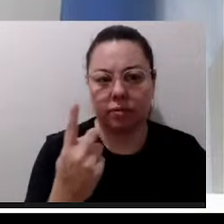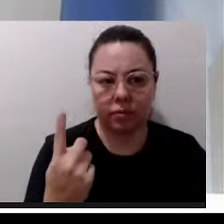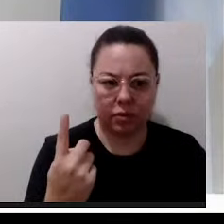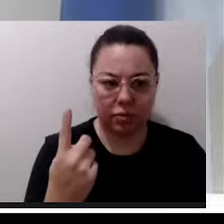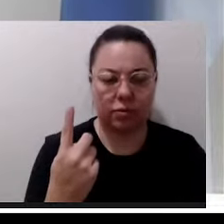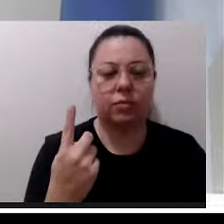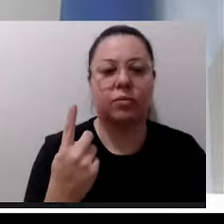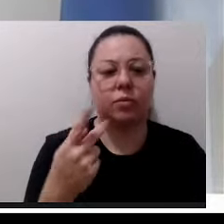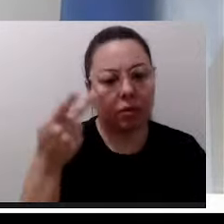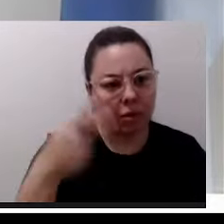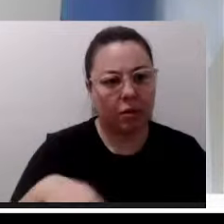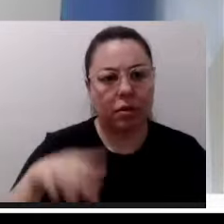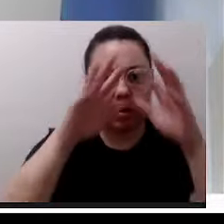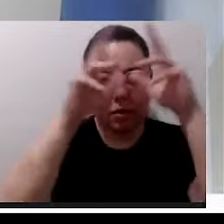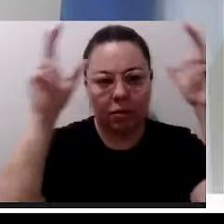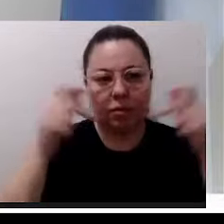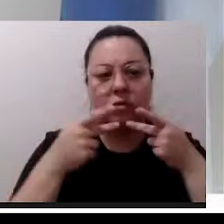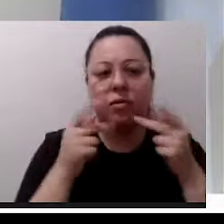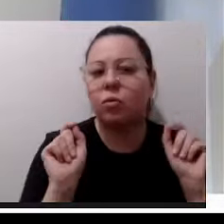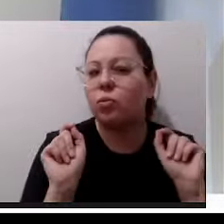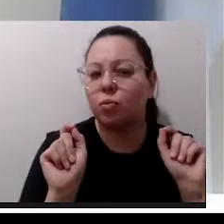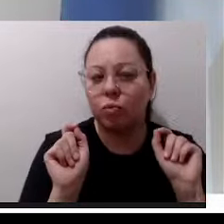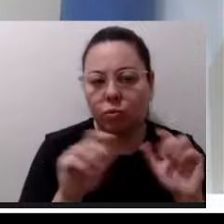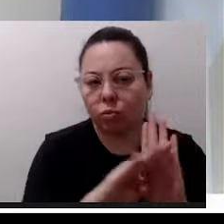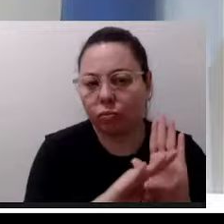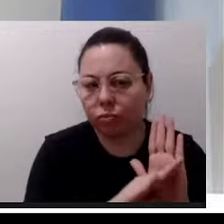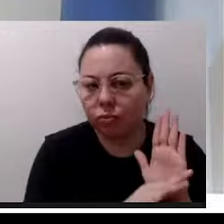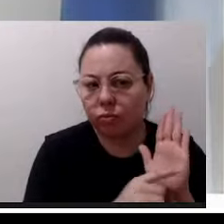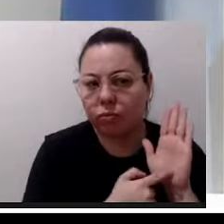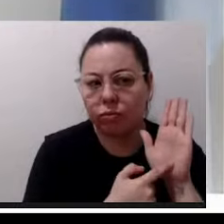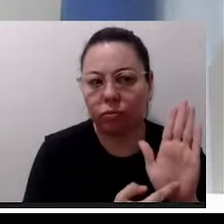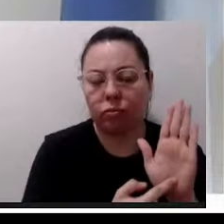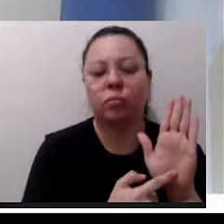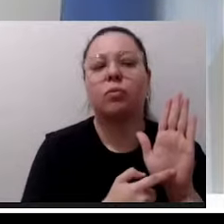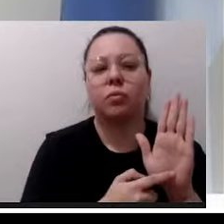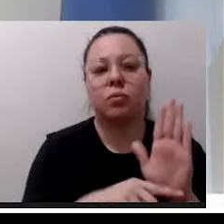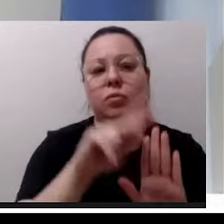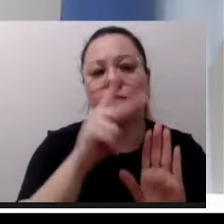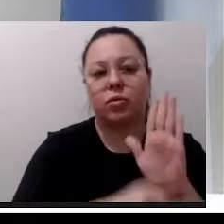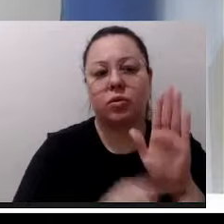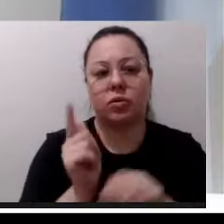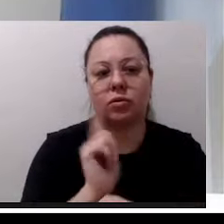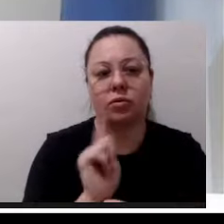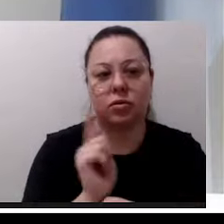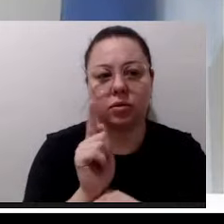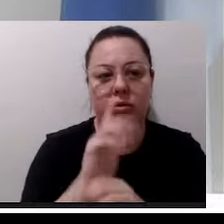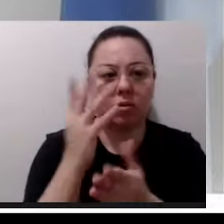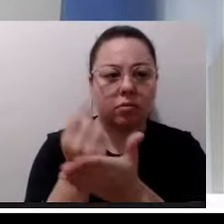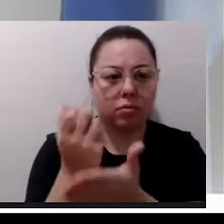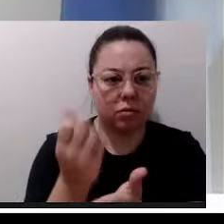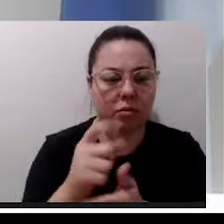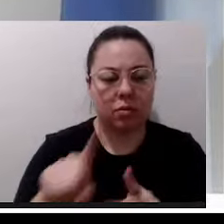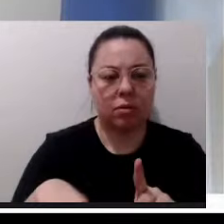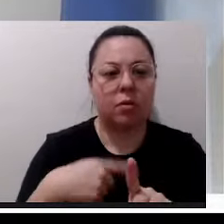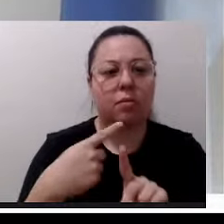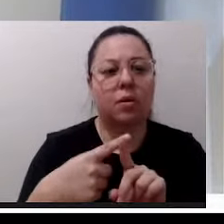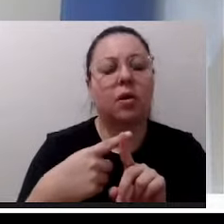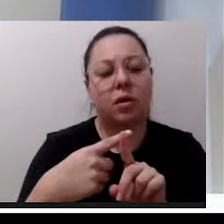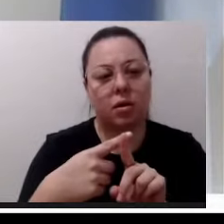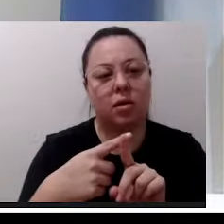deste tribunal, que dispõe sobre o Programa de Gestão Documental e Memória da Justiça Eleitoral de